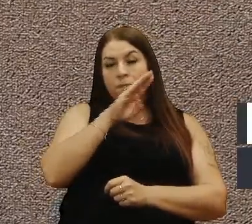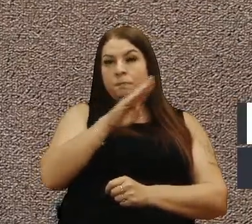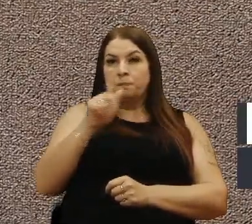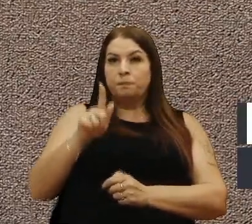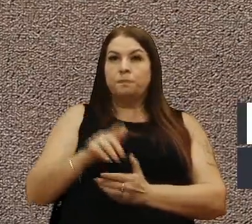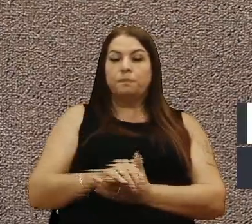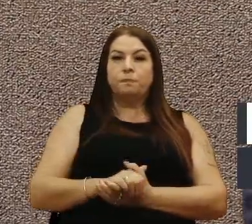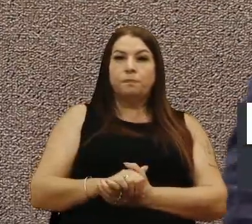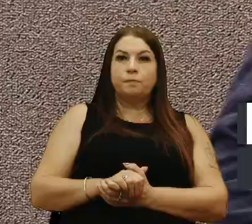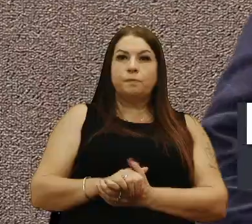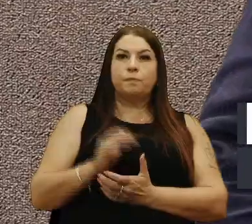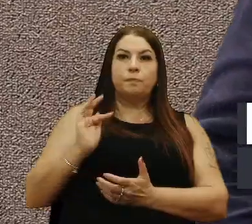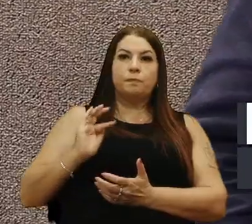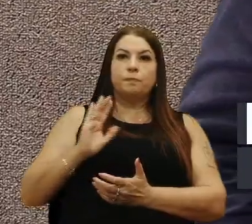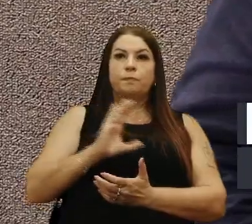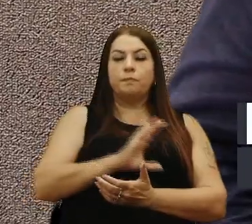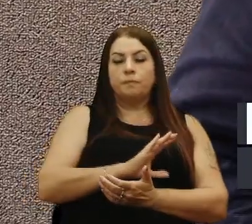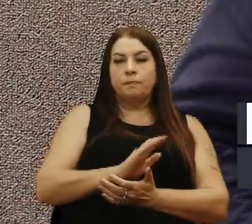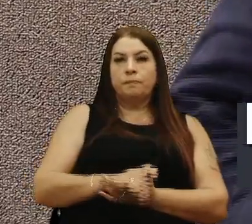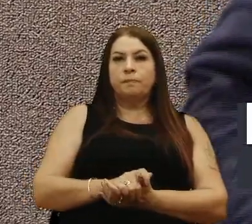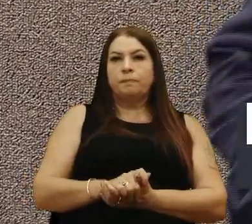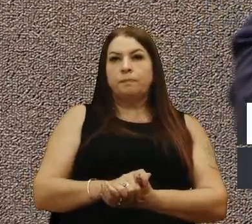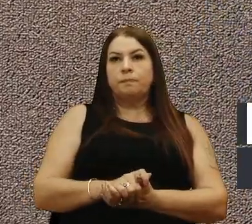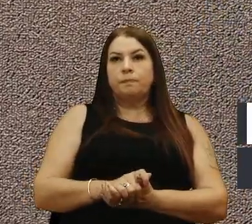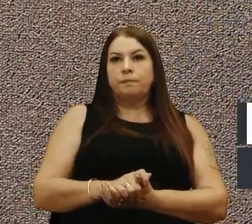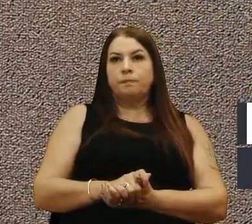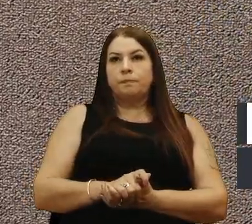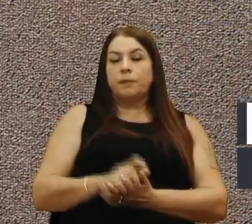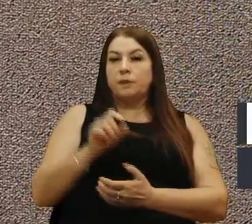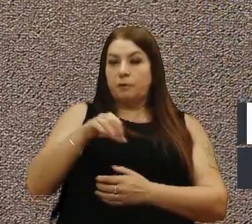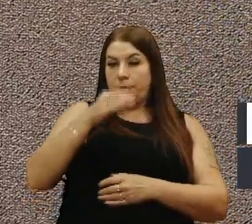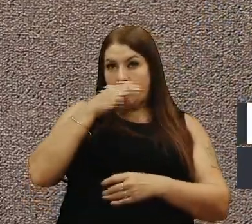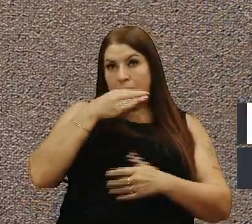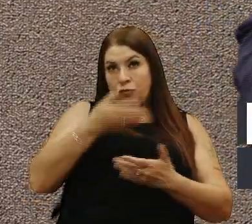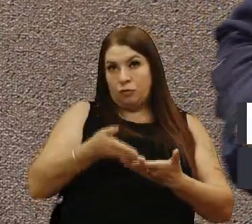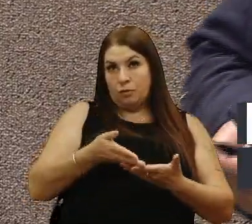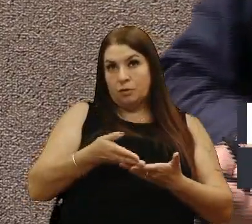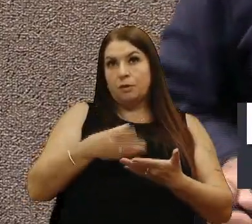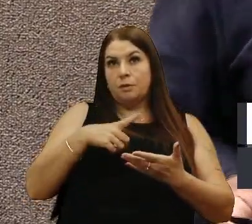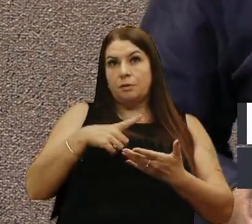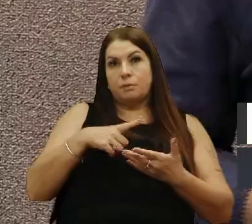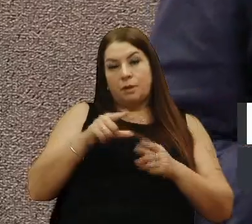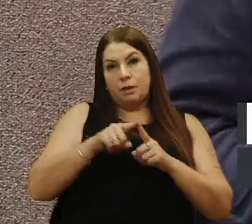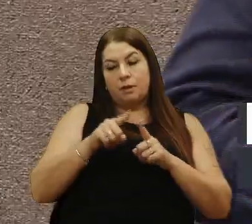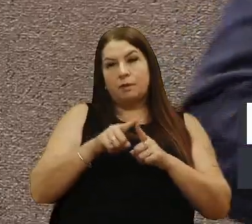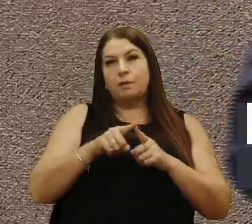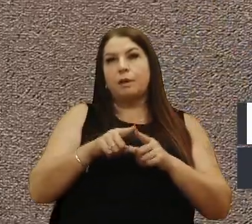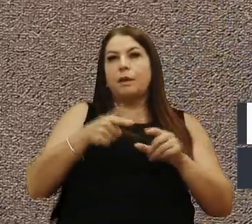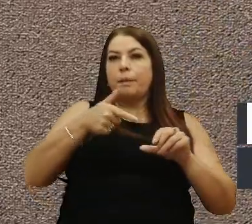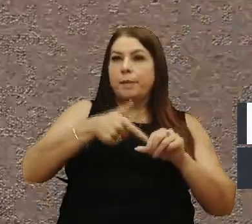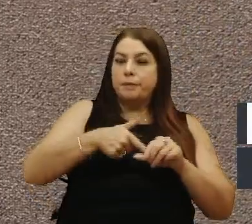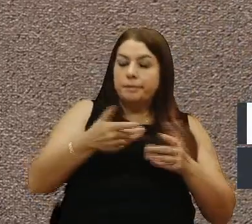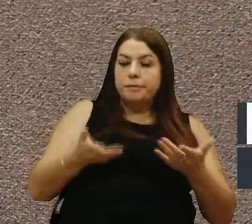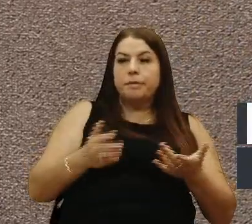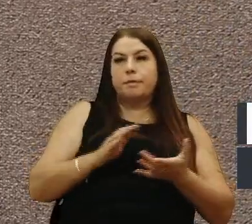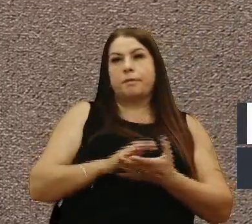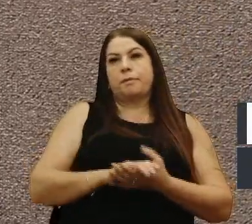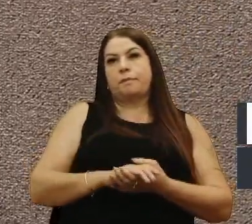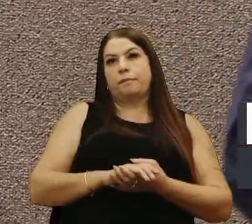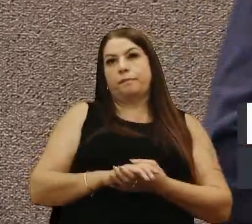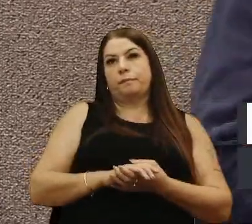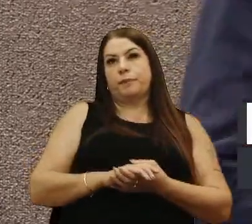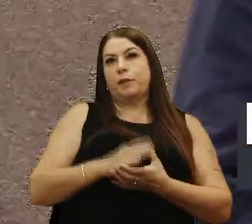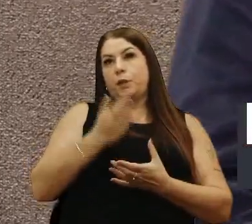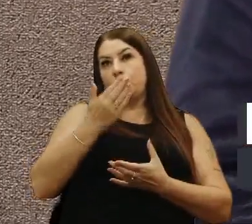Bento, Flores. E se vem para Caxias, tem que abastecer nos postos, né? Tem